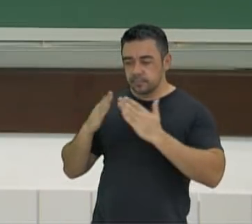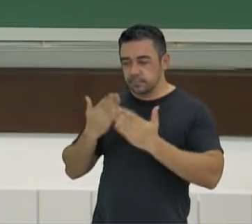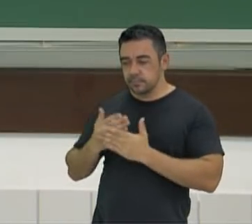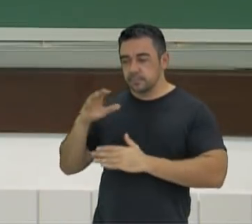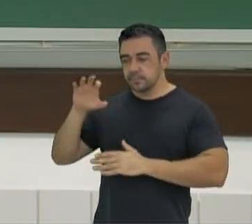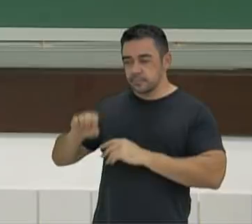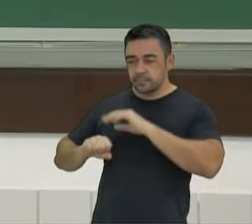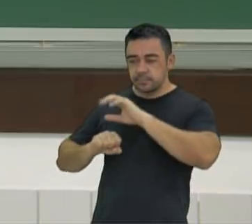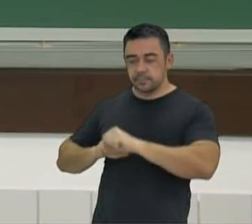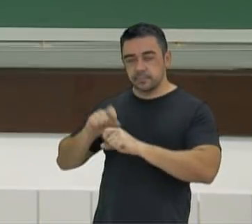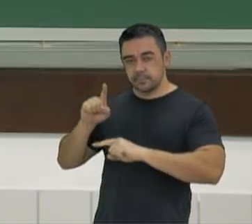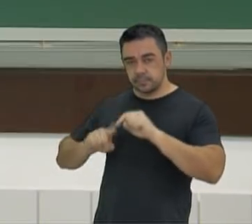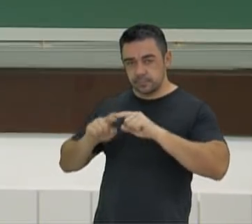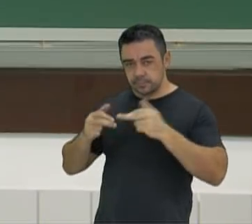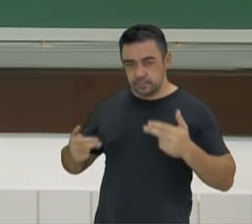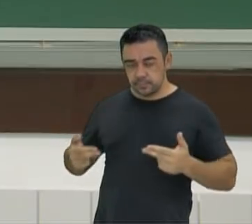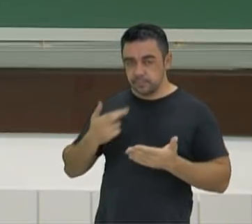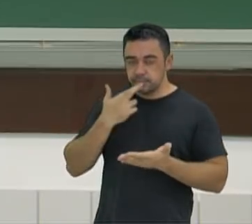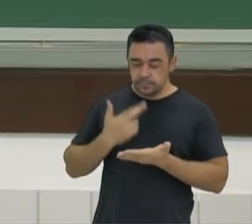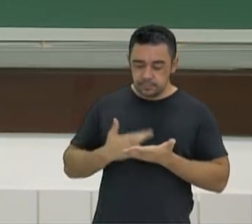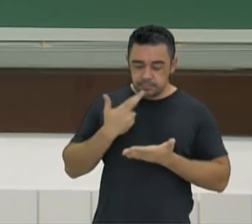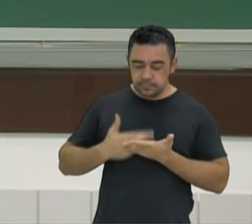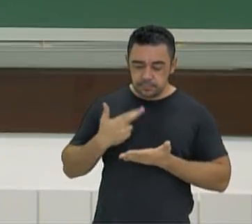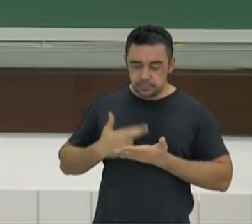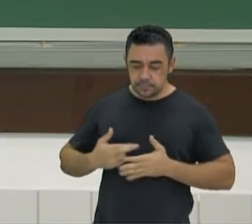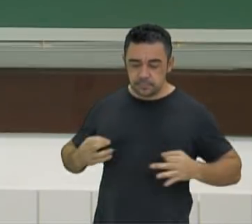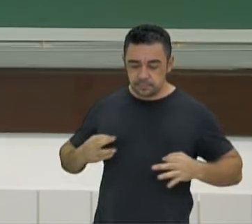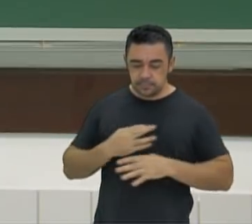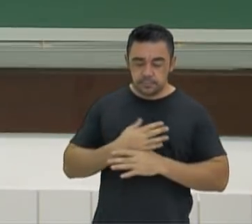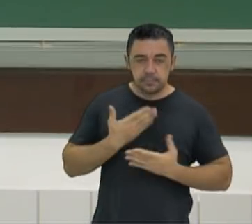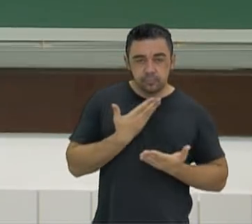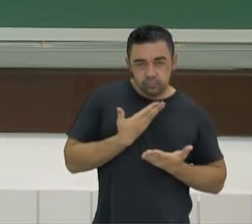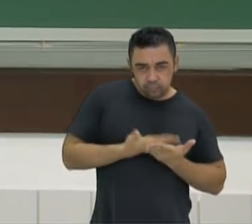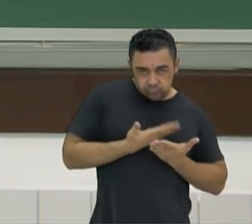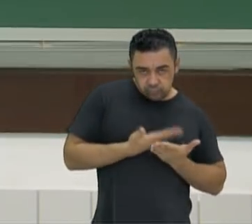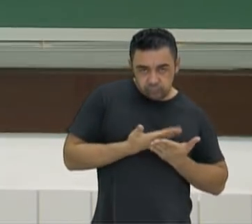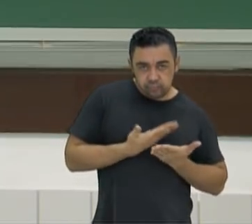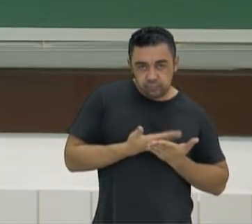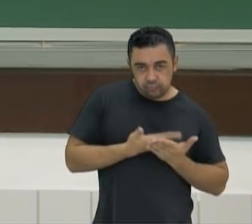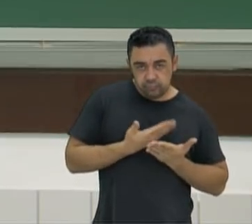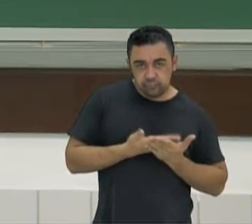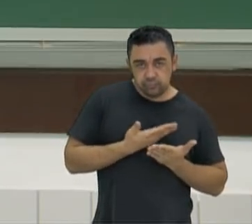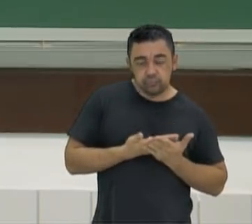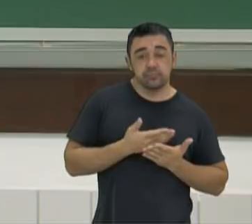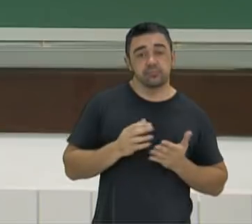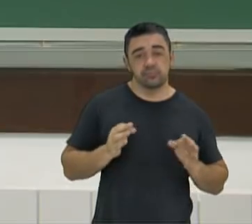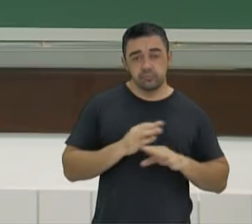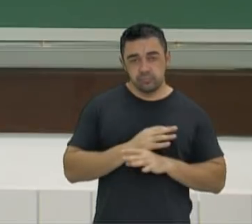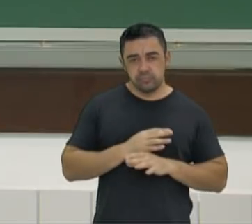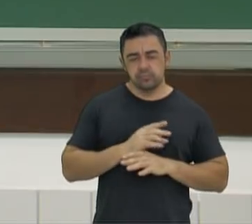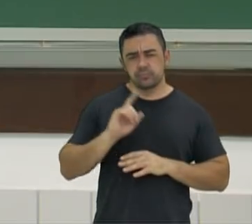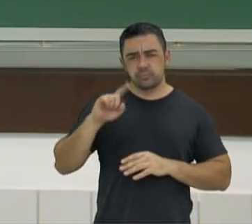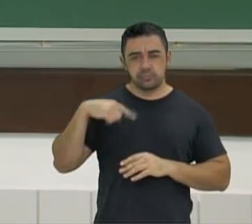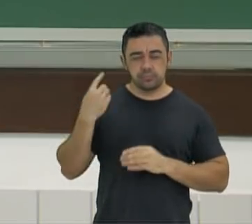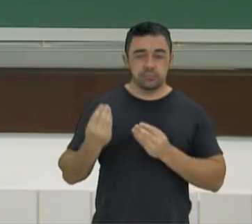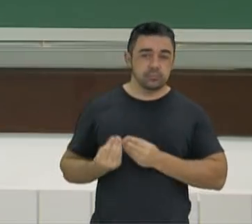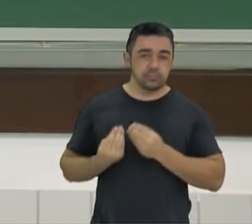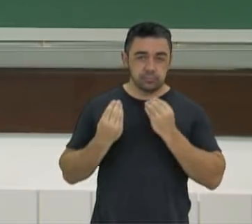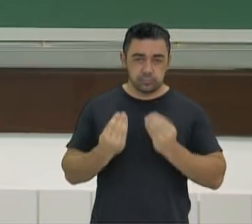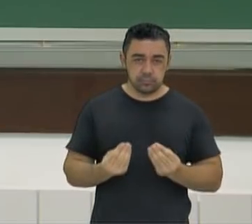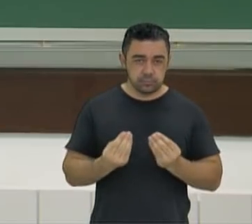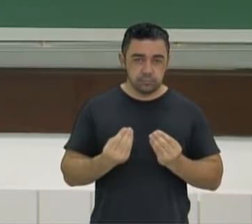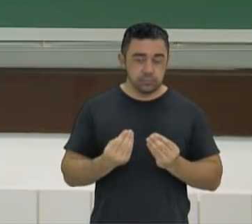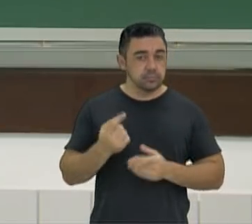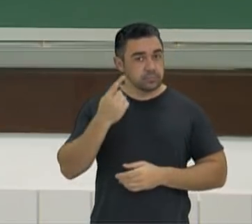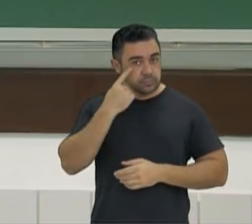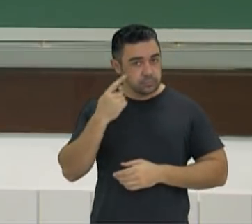as atividades, fazem as atividades, faz o estudo de vocês lá e aí entrega, devolve, não se